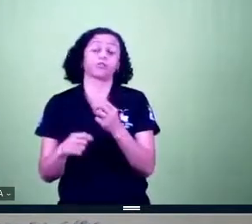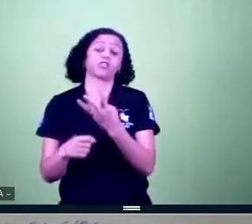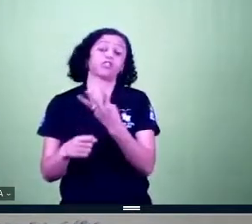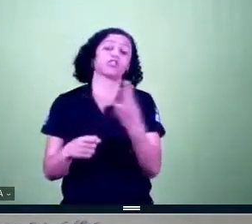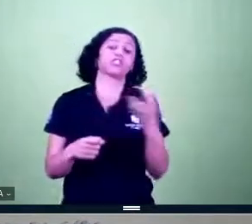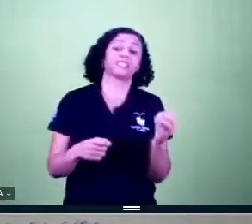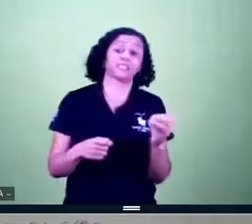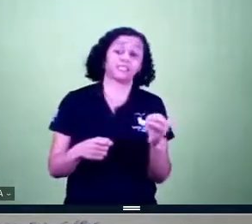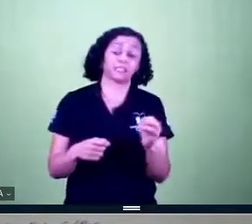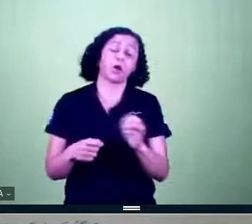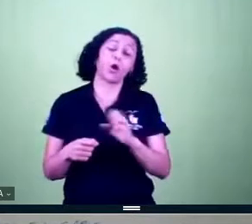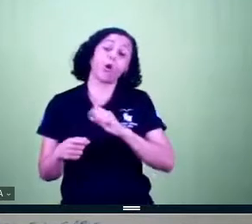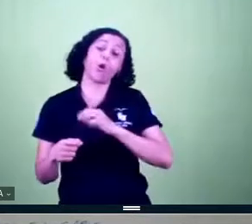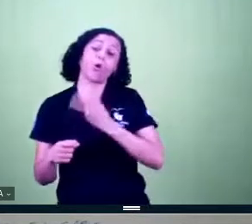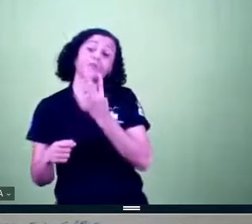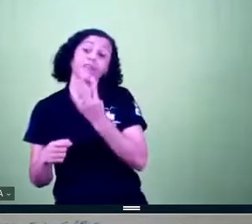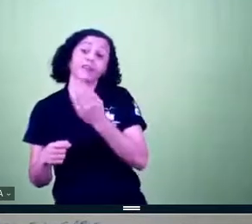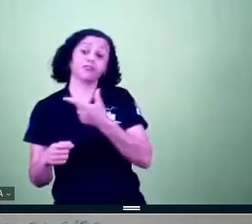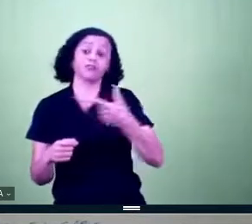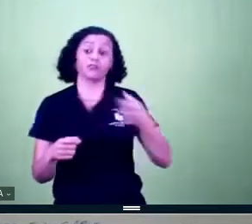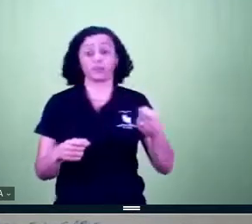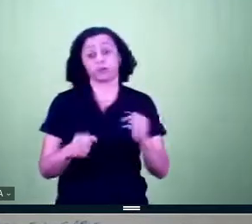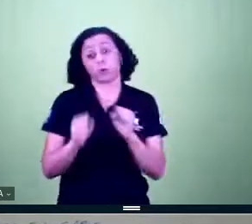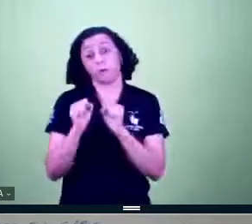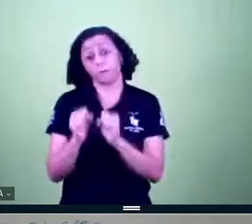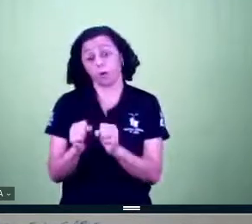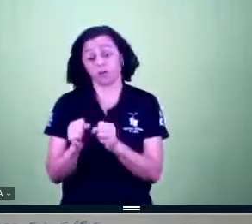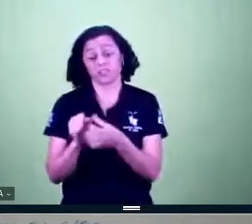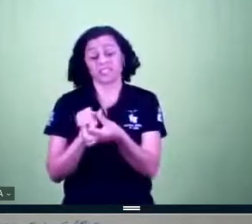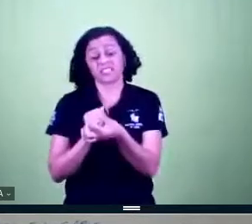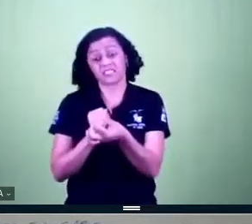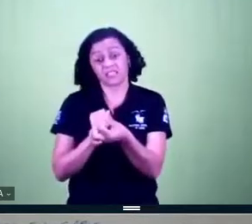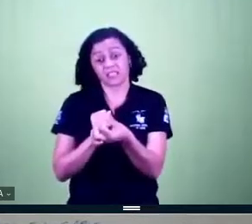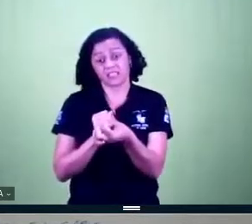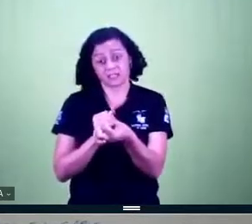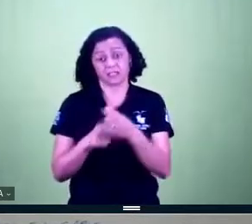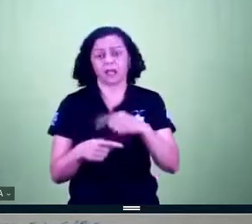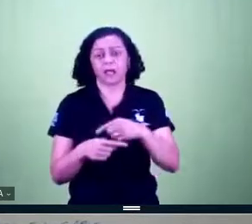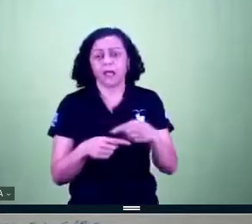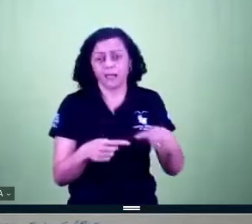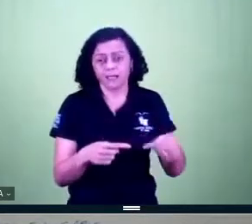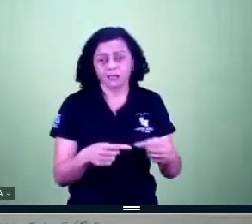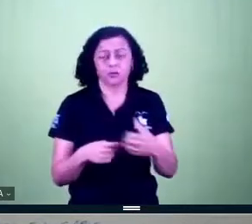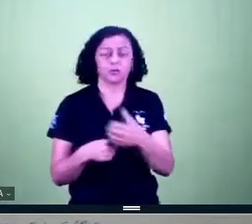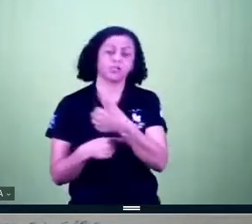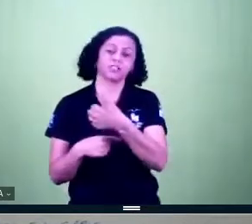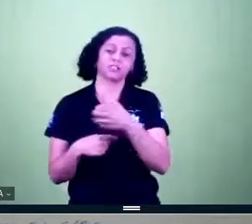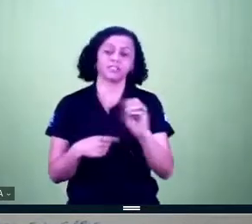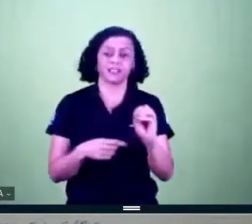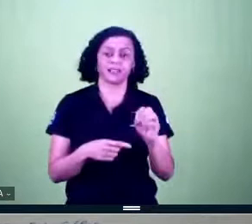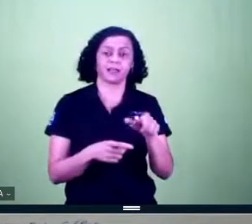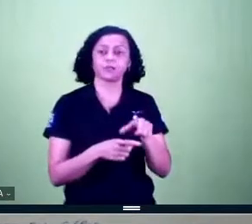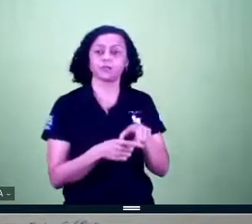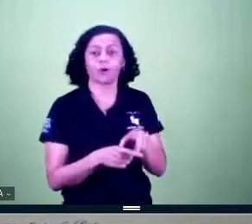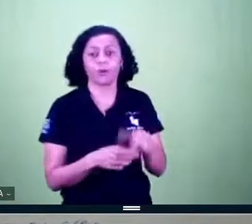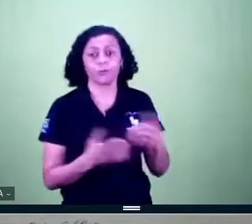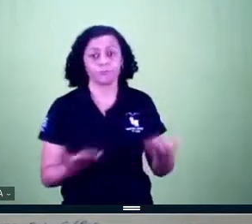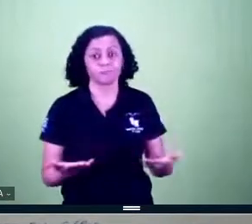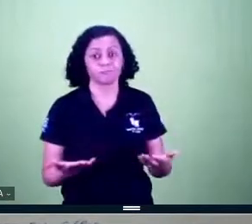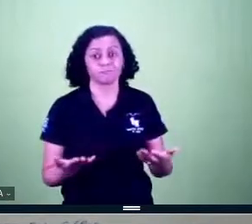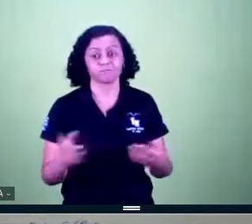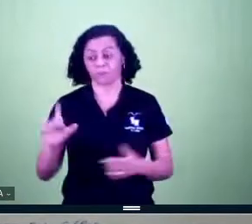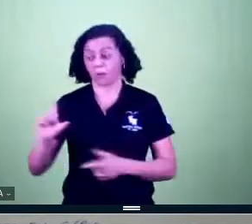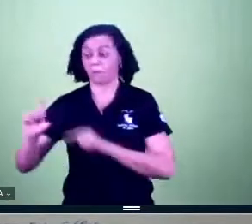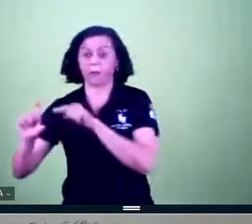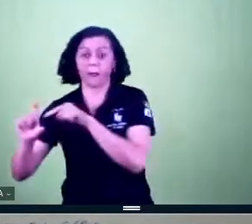20, também dá 60. Eu posso ter 6 resistores de 10 ohms. Consegue entender? Ou seja, para a fonte,